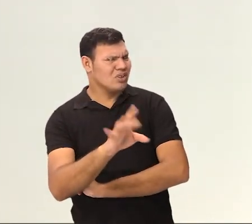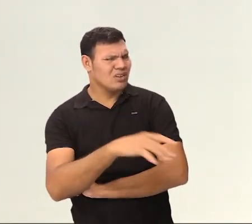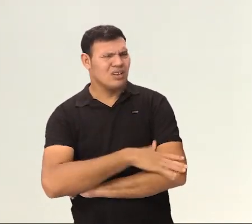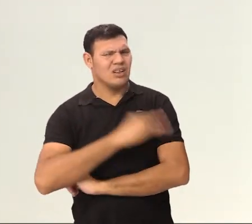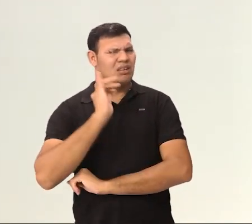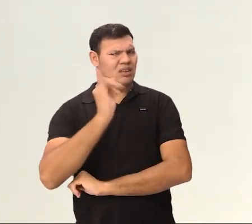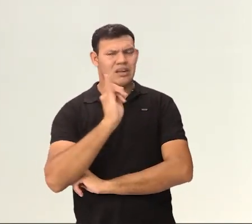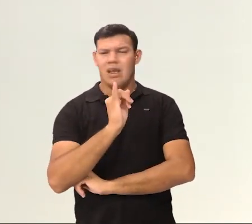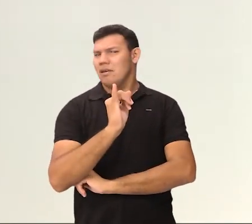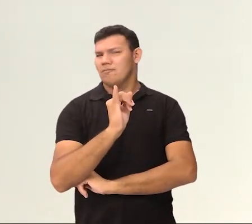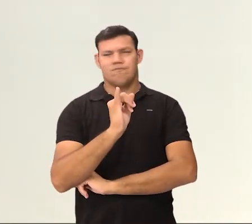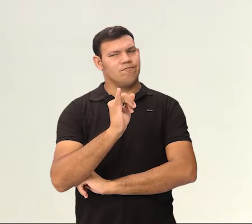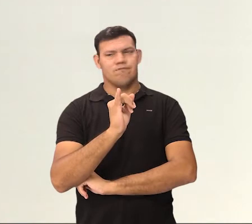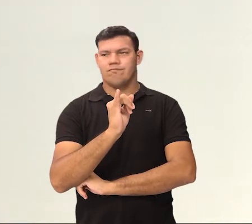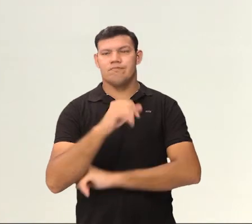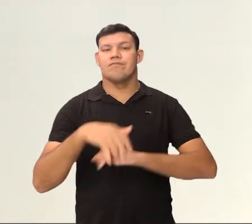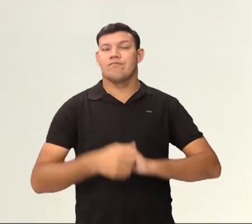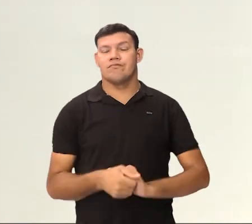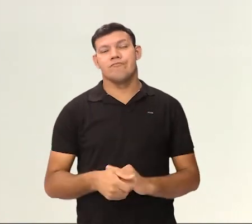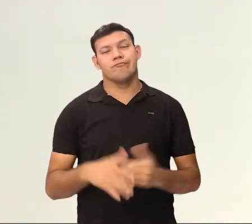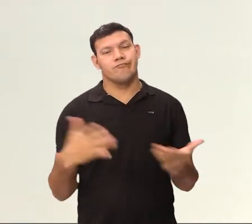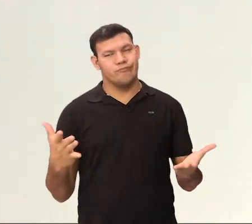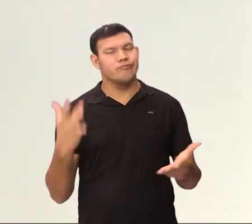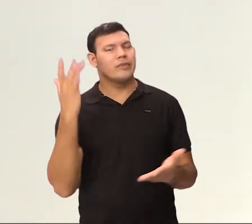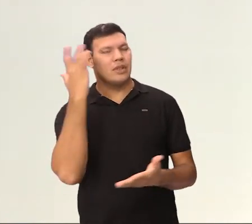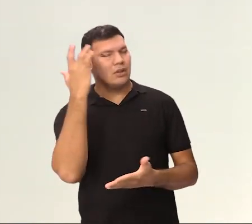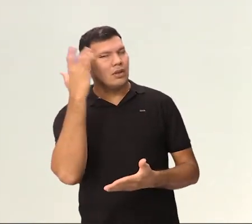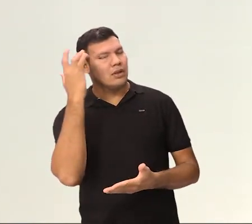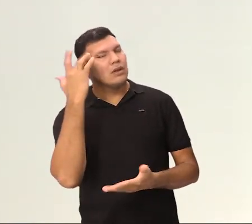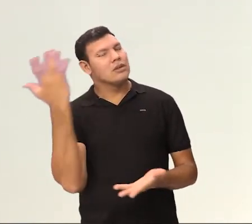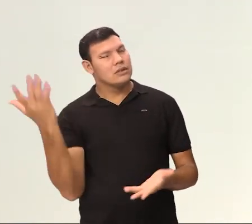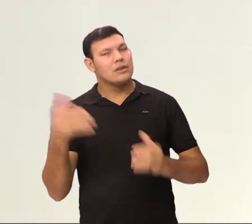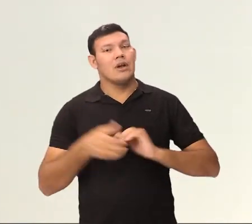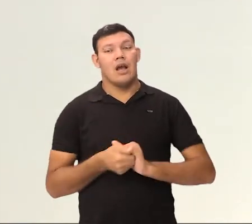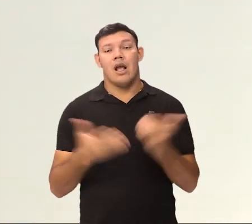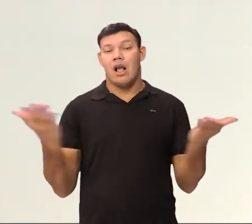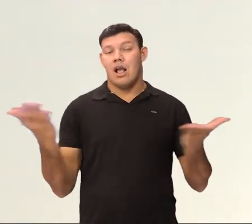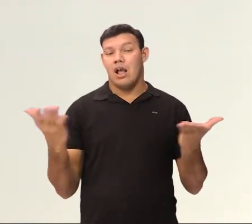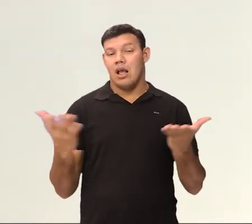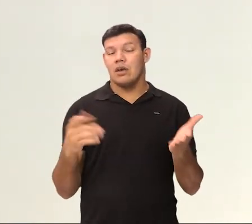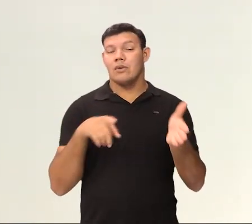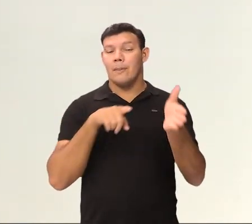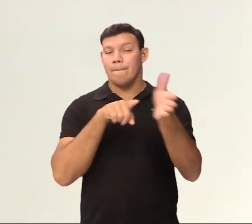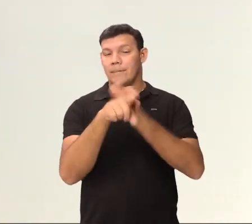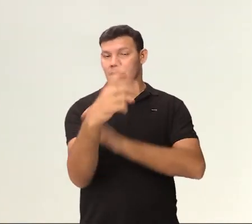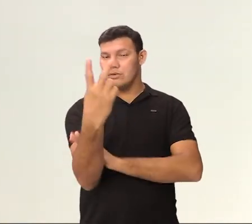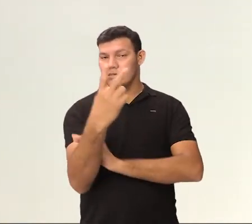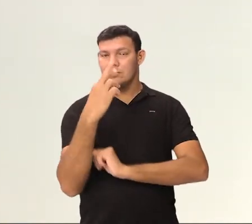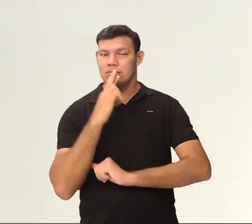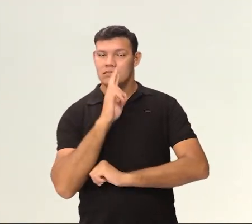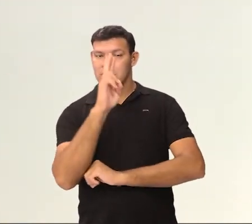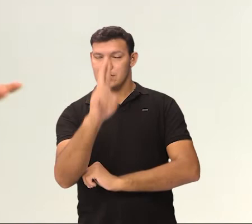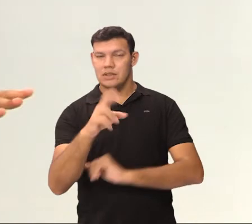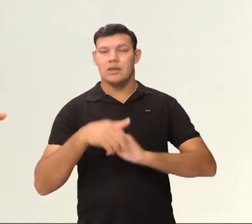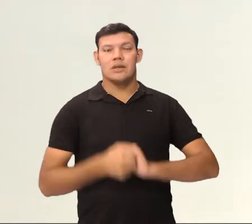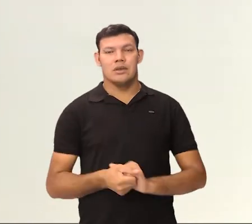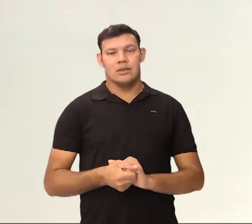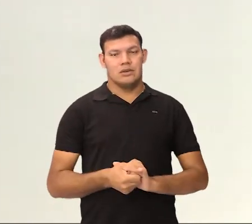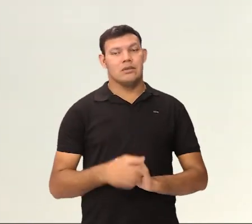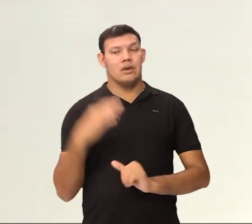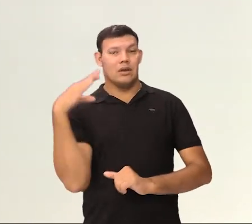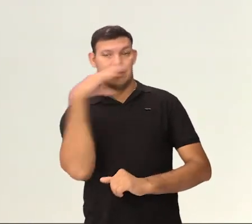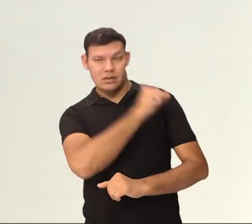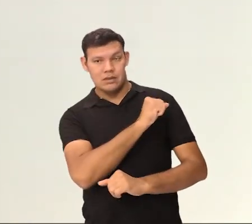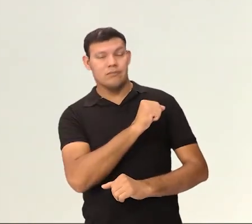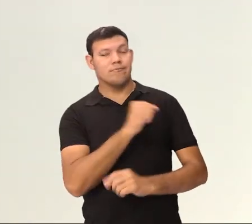não só contá-los como a gente costuma achar que é. Então vamos fazer agora duas questões rápidas